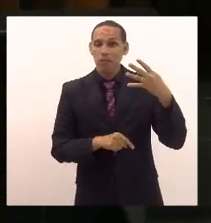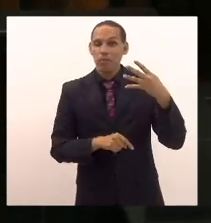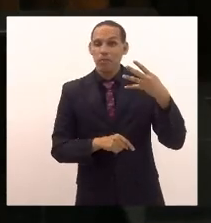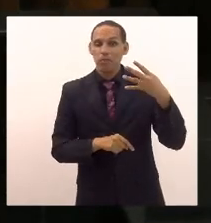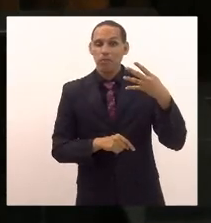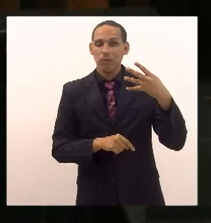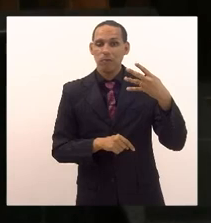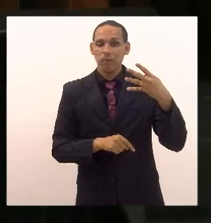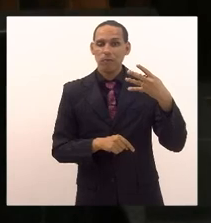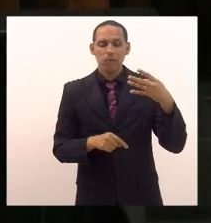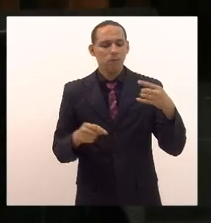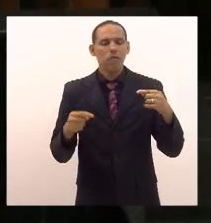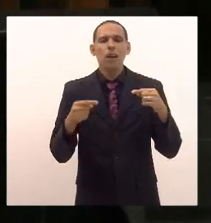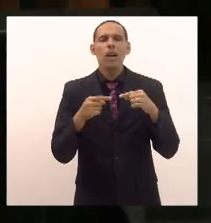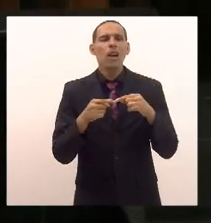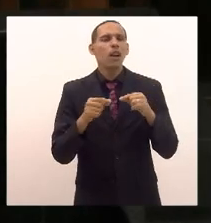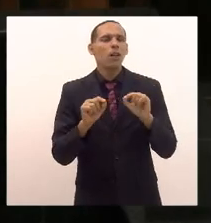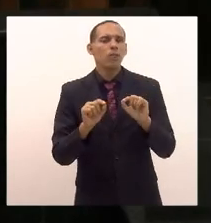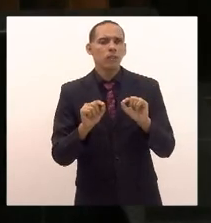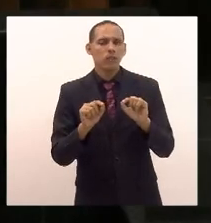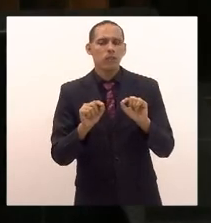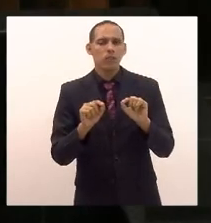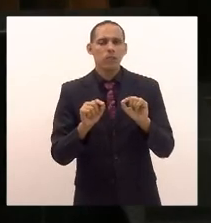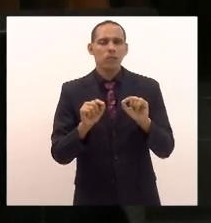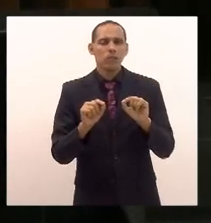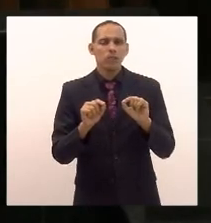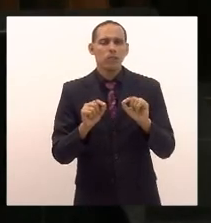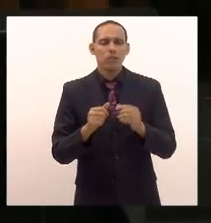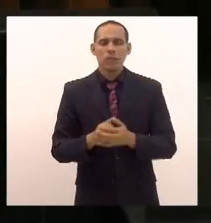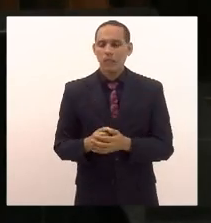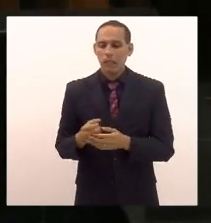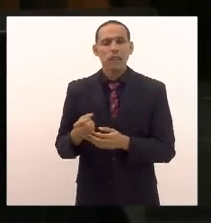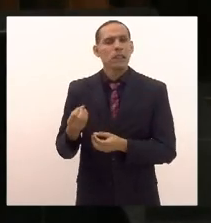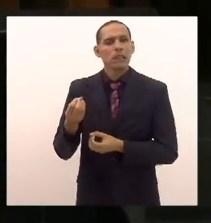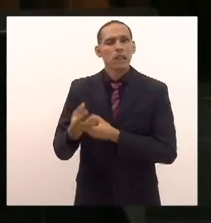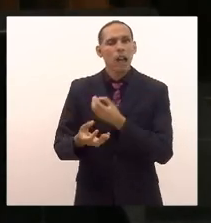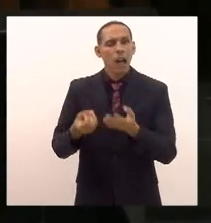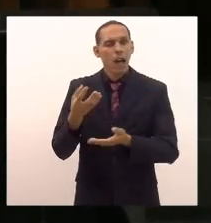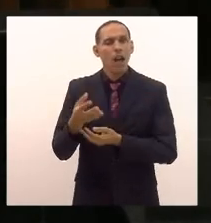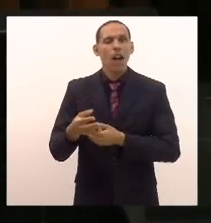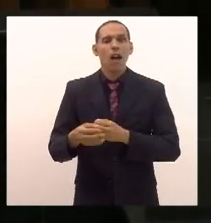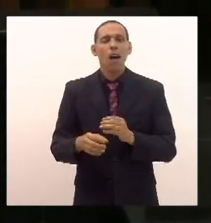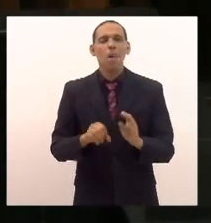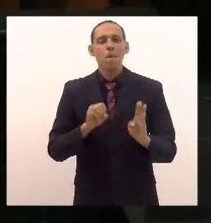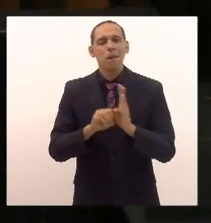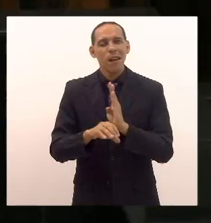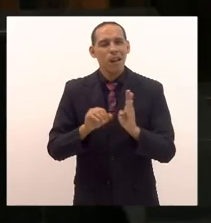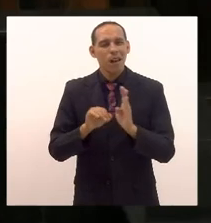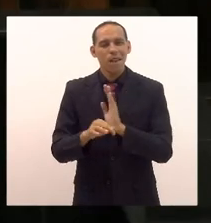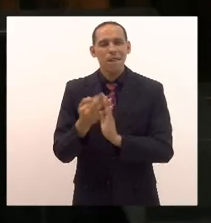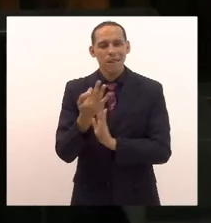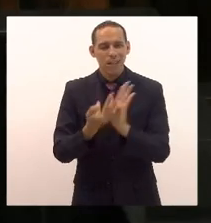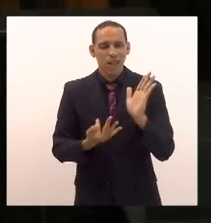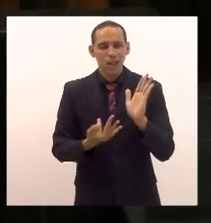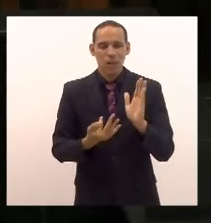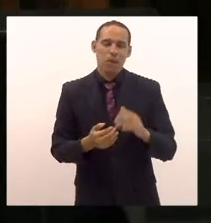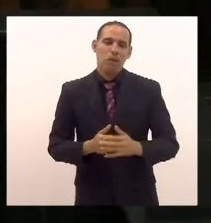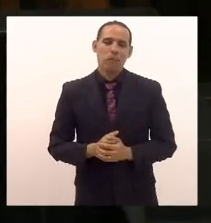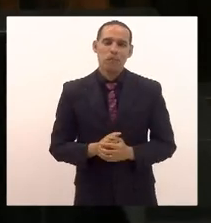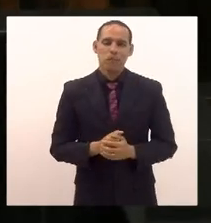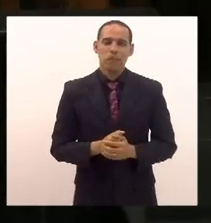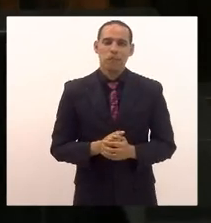inerente à concessão de benefício fiscal que